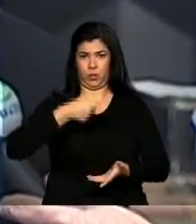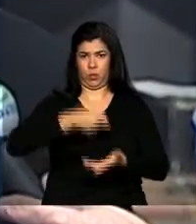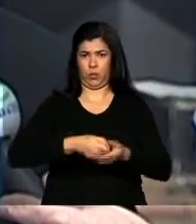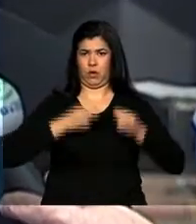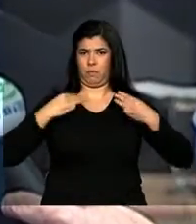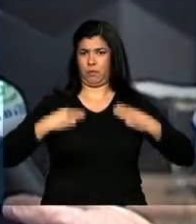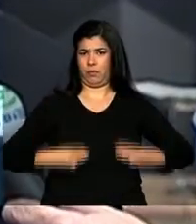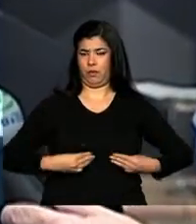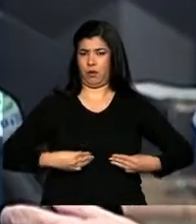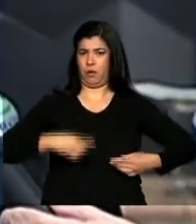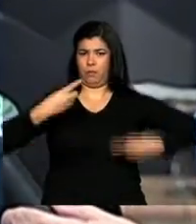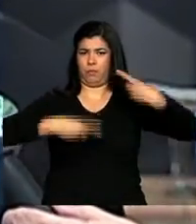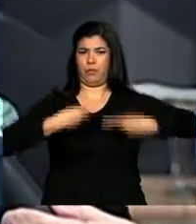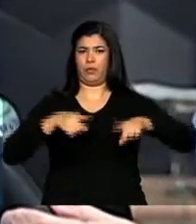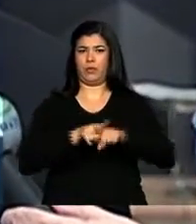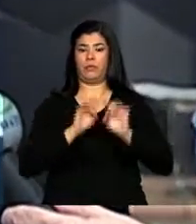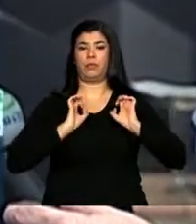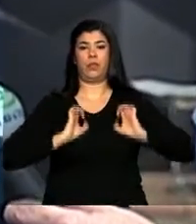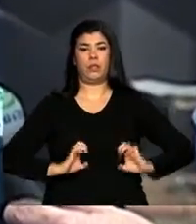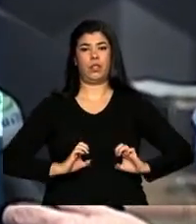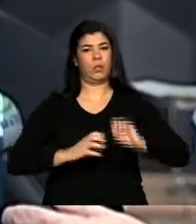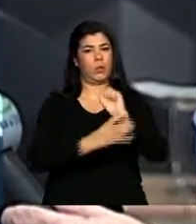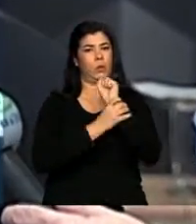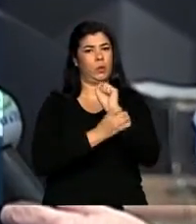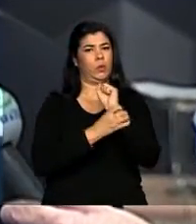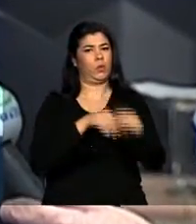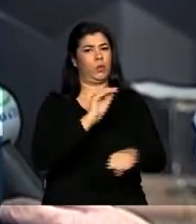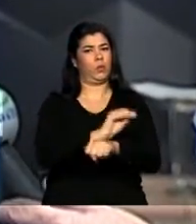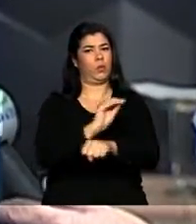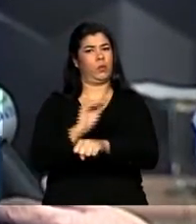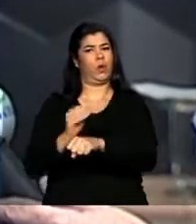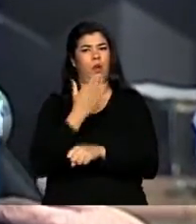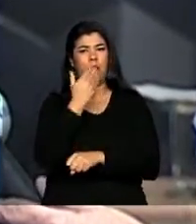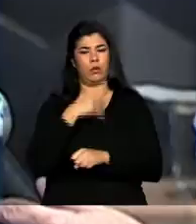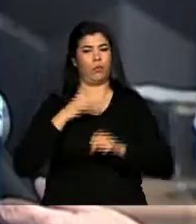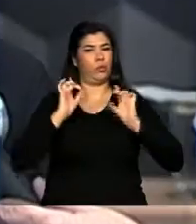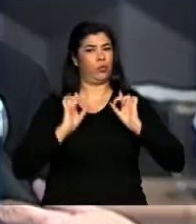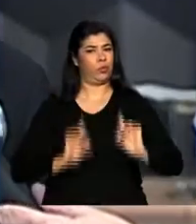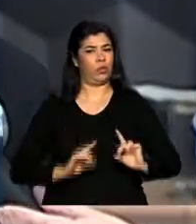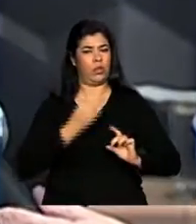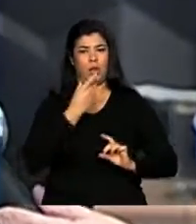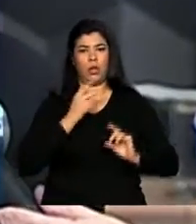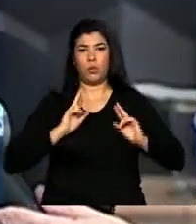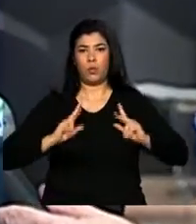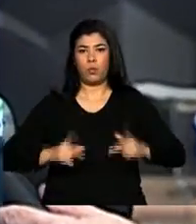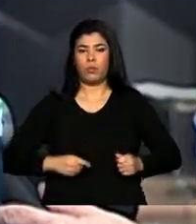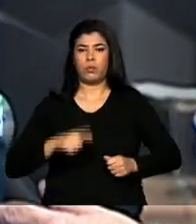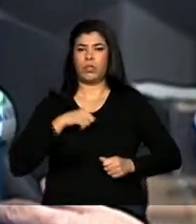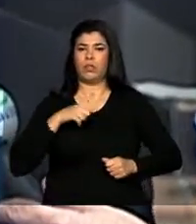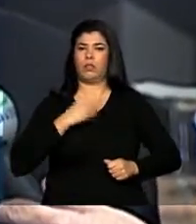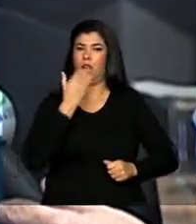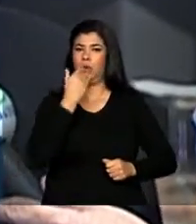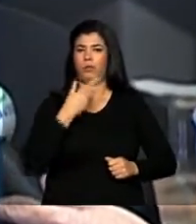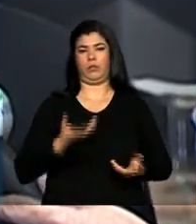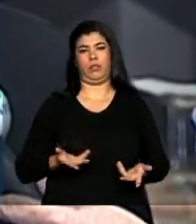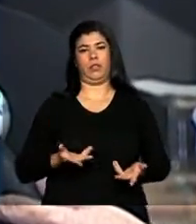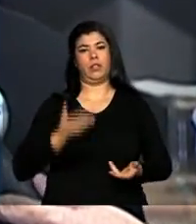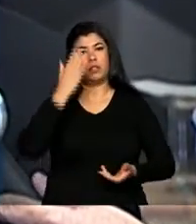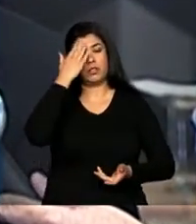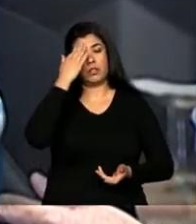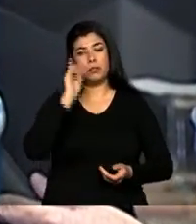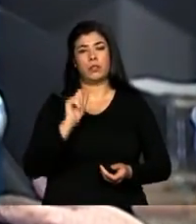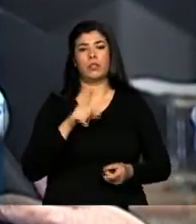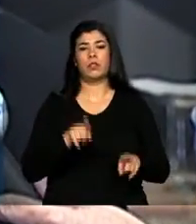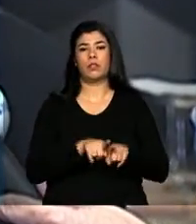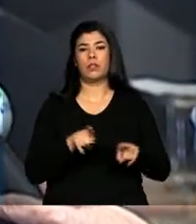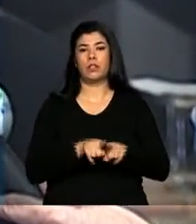ético, de assegurar ao seu povo, em qualquer situação, o direito humano à alimentação adequada. Sabemos também que a